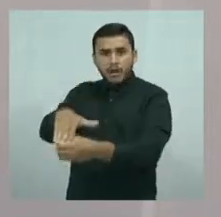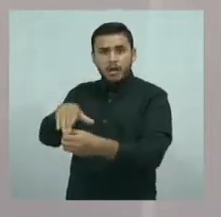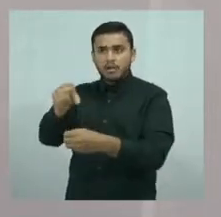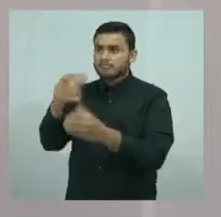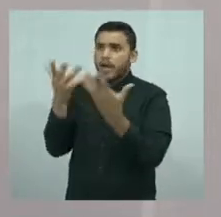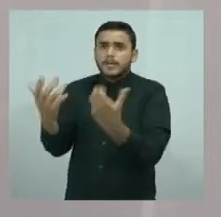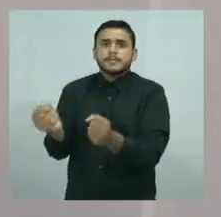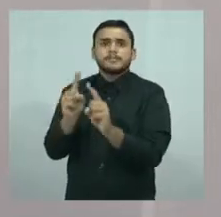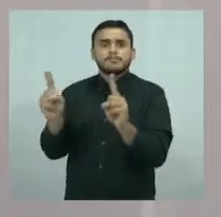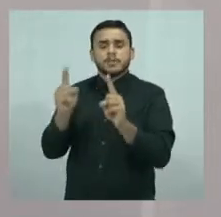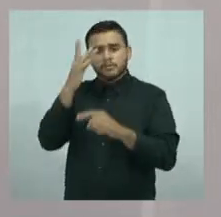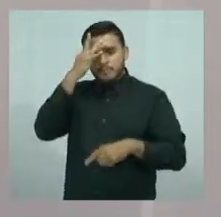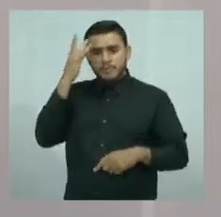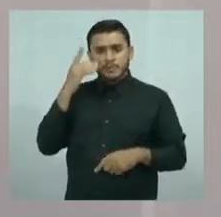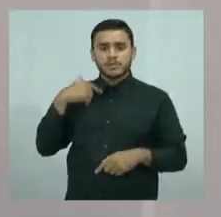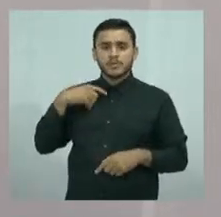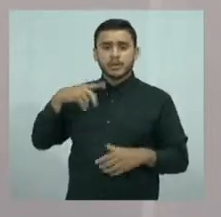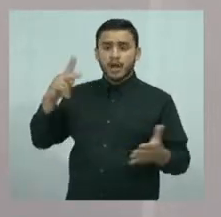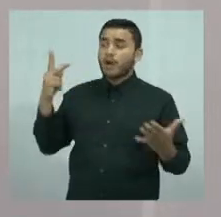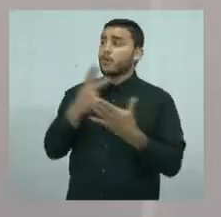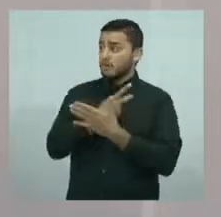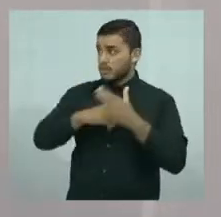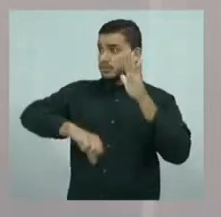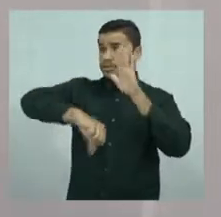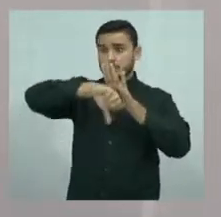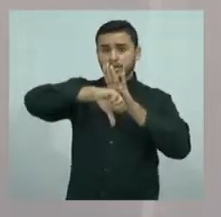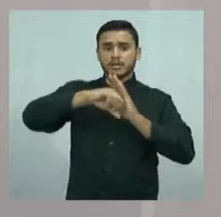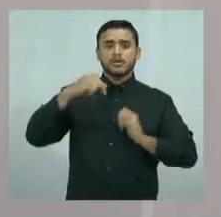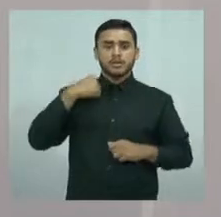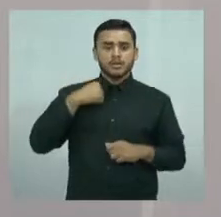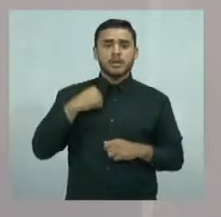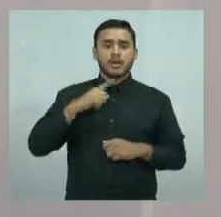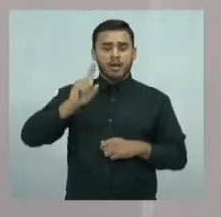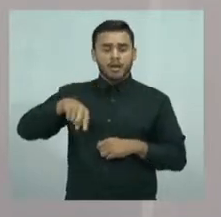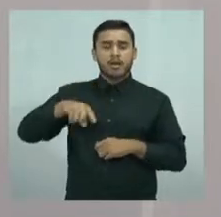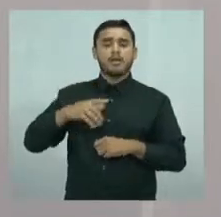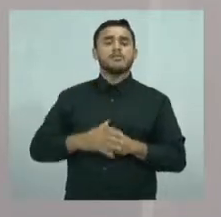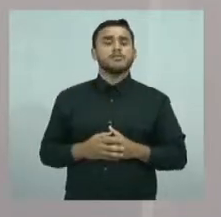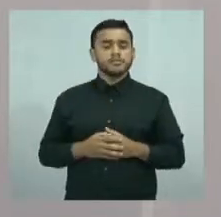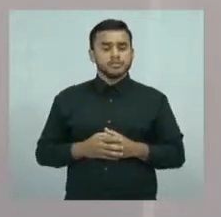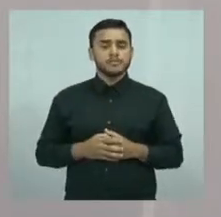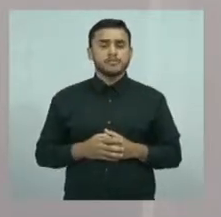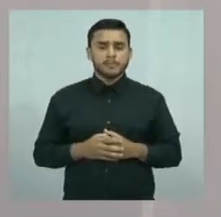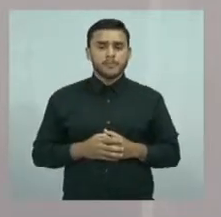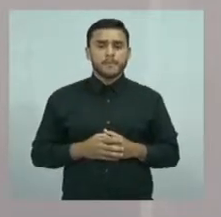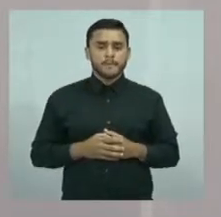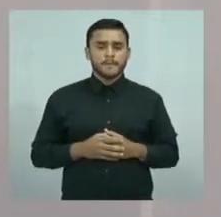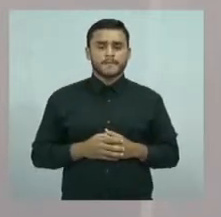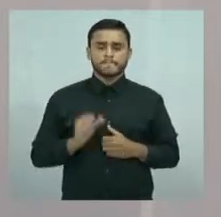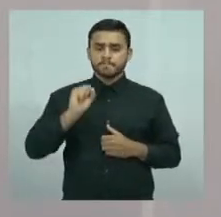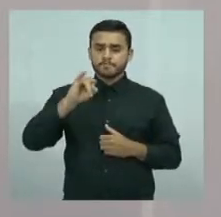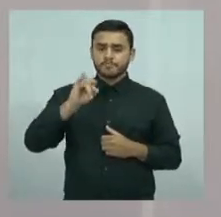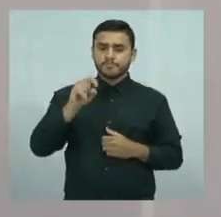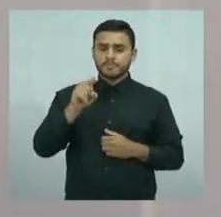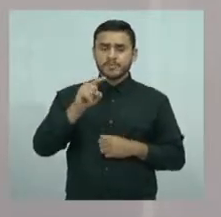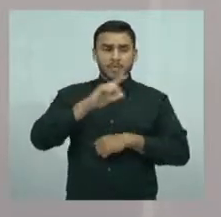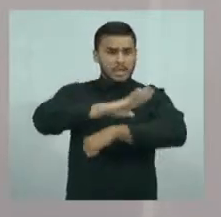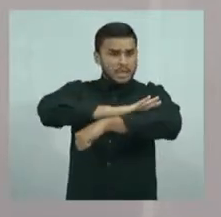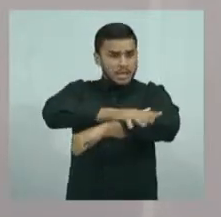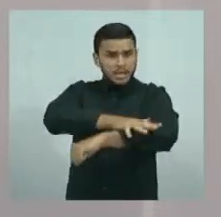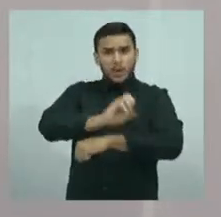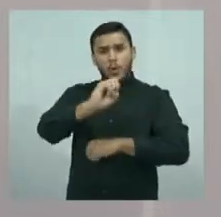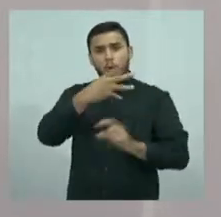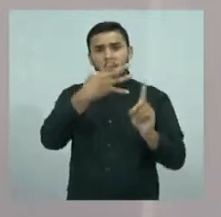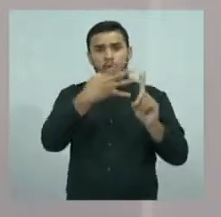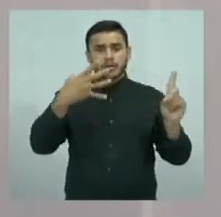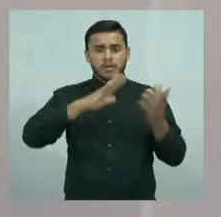intolerância, cometo crime de racismo. Você discriminar por cor, por